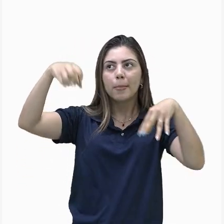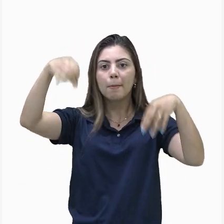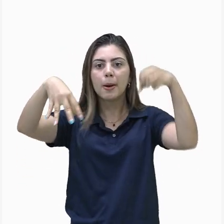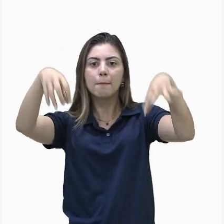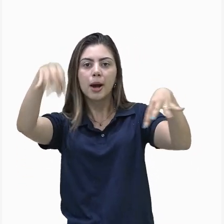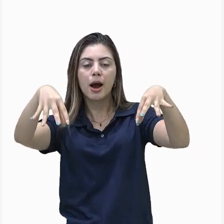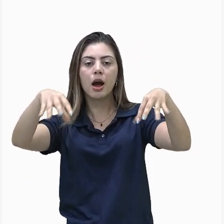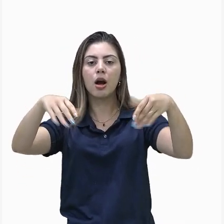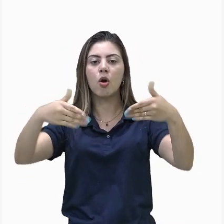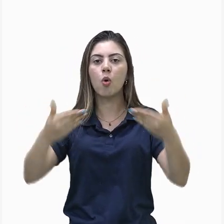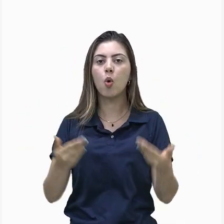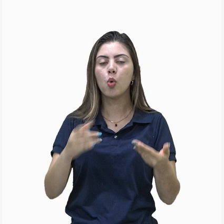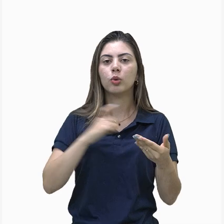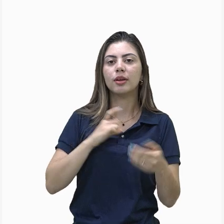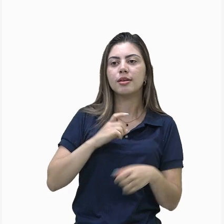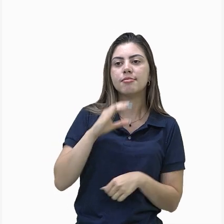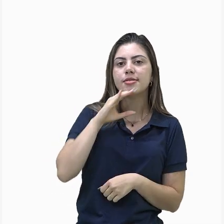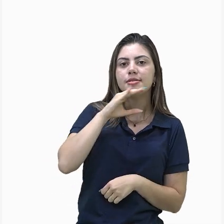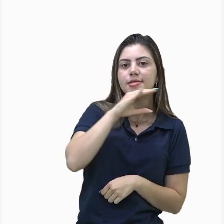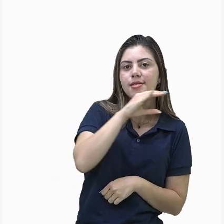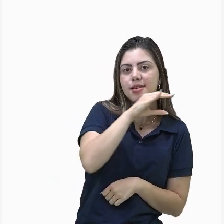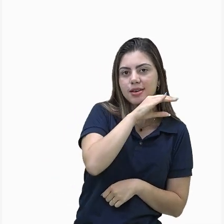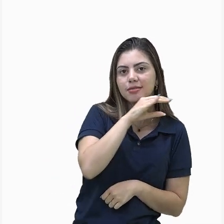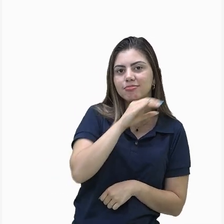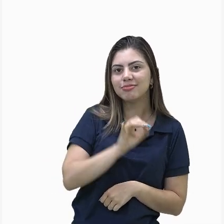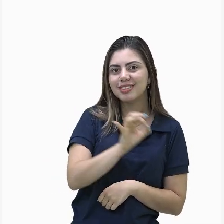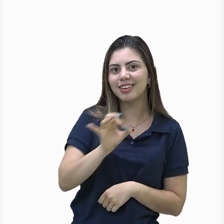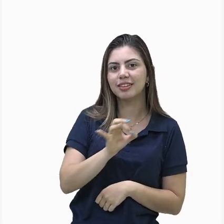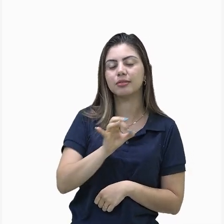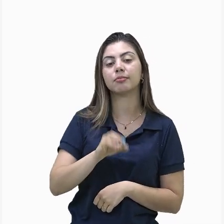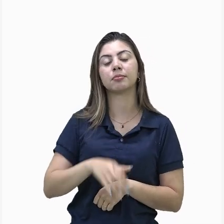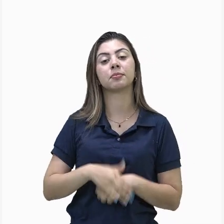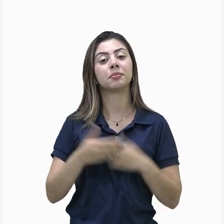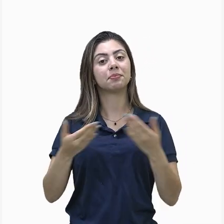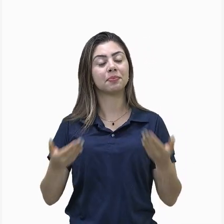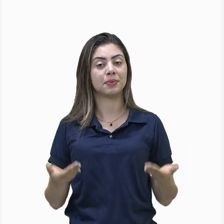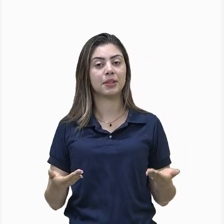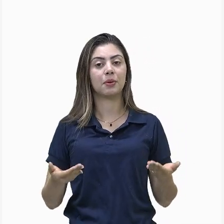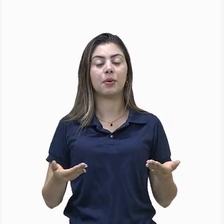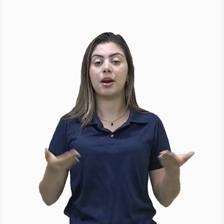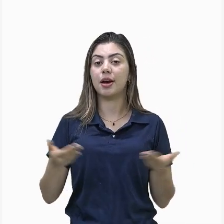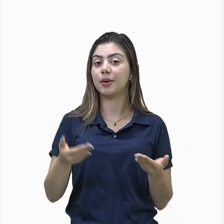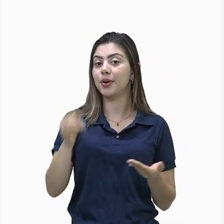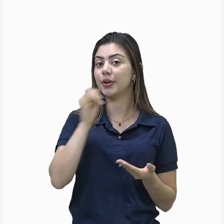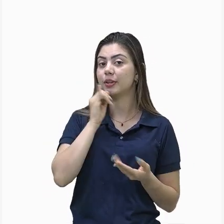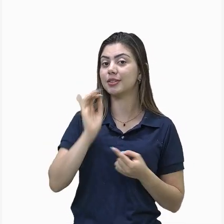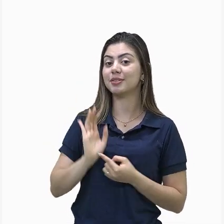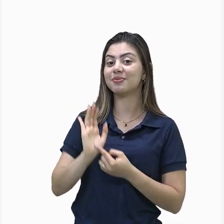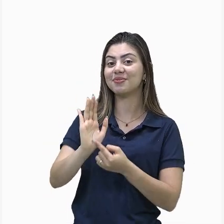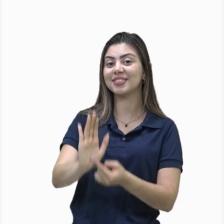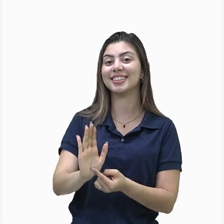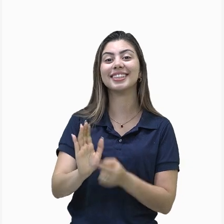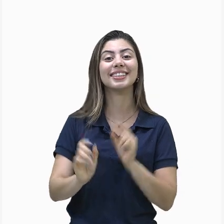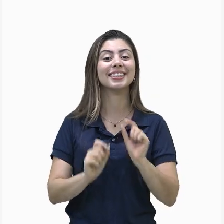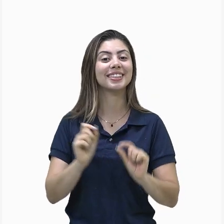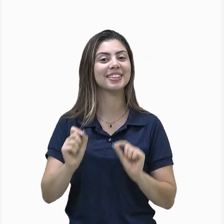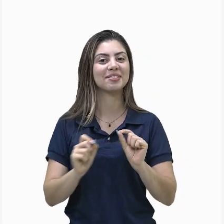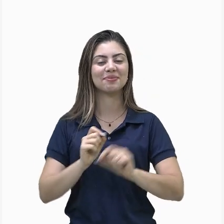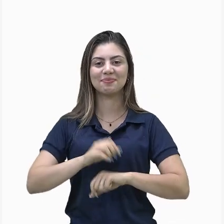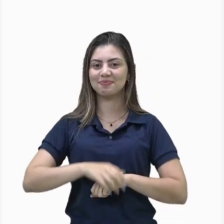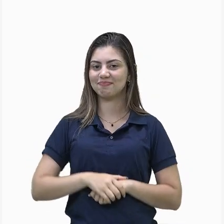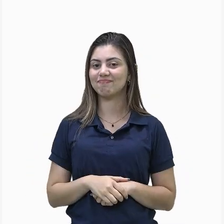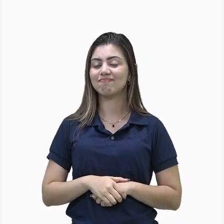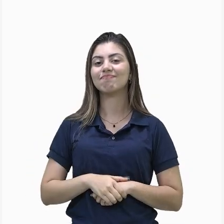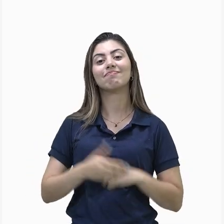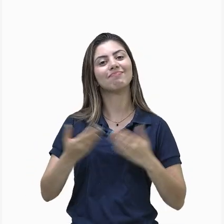a térmica, certo? E aí, como exemplo, a gente coloca aí para vocês, um dos exemplos são